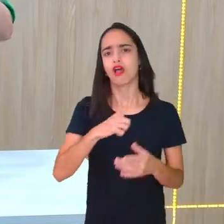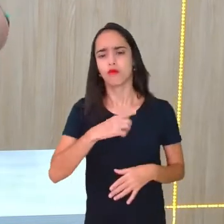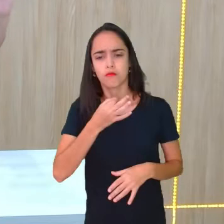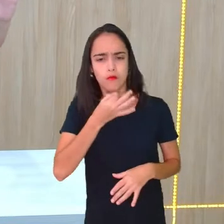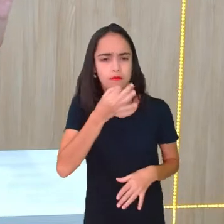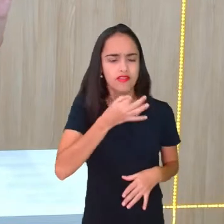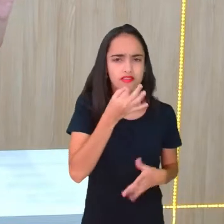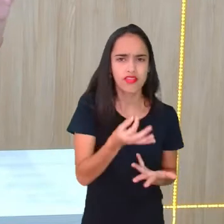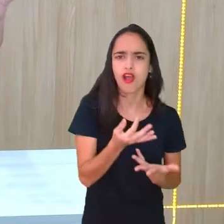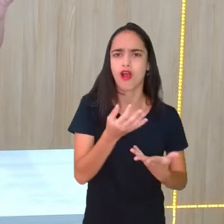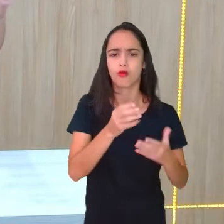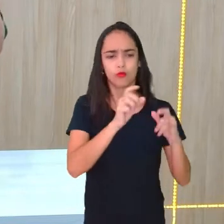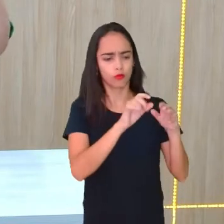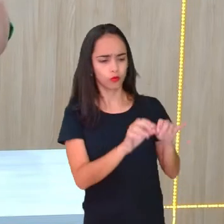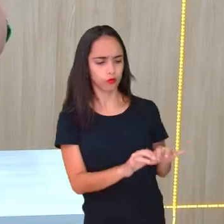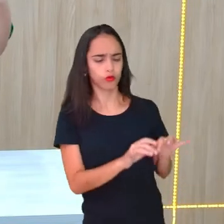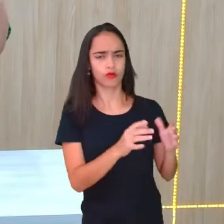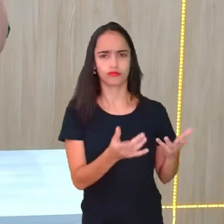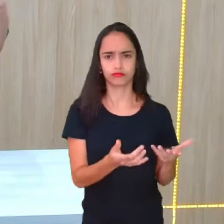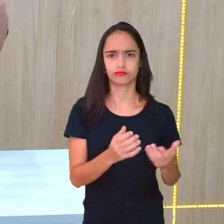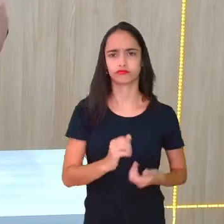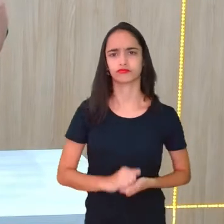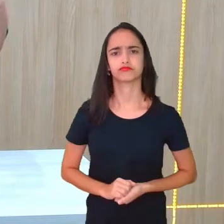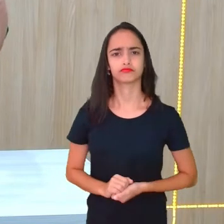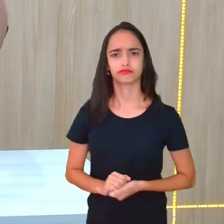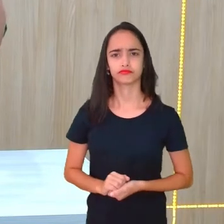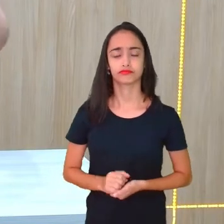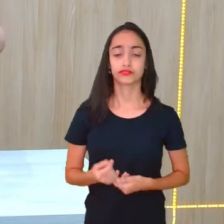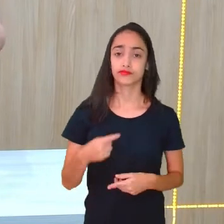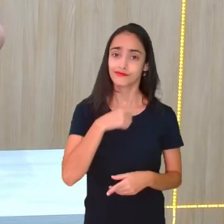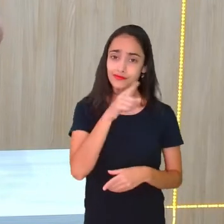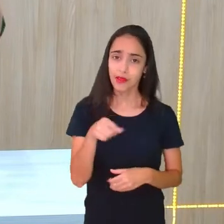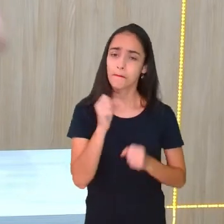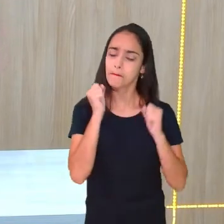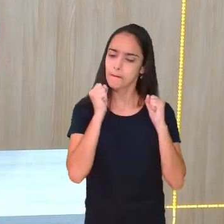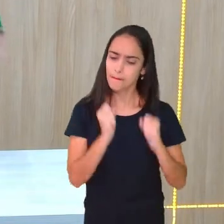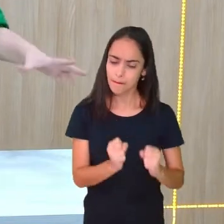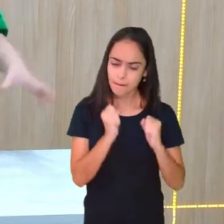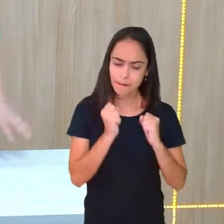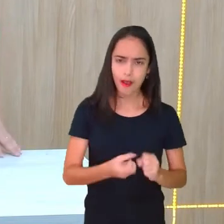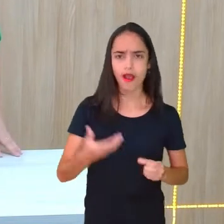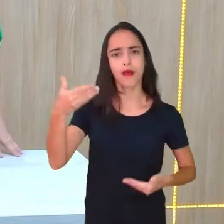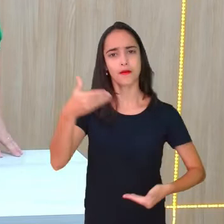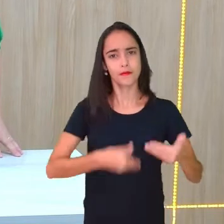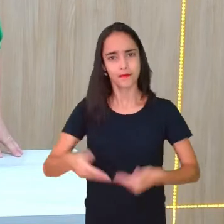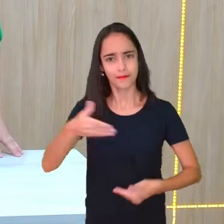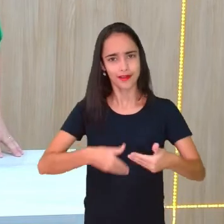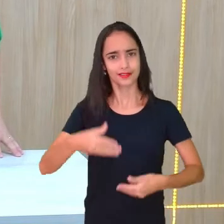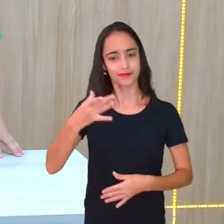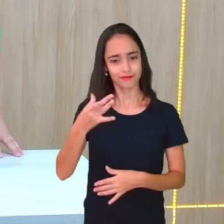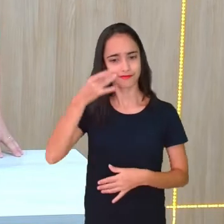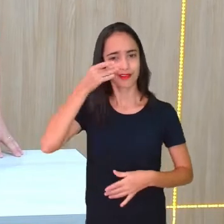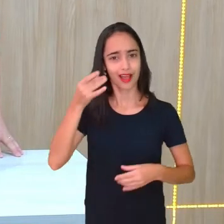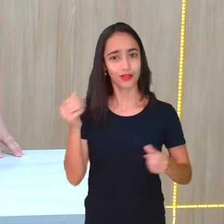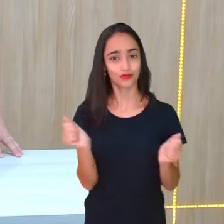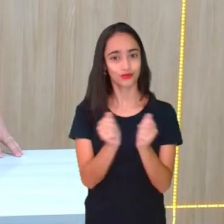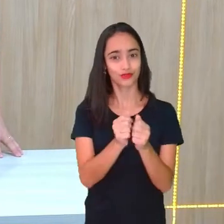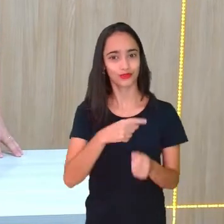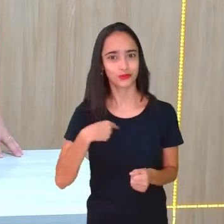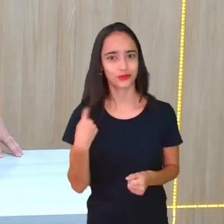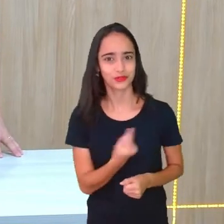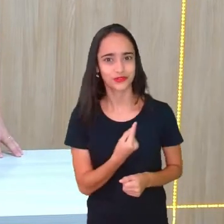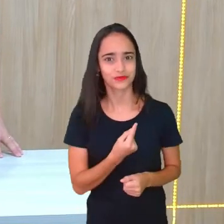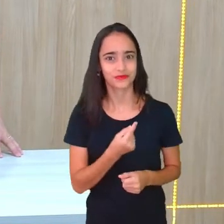comentários, você está participando ao vivo aqui da aula conosco. Quem está